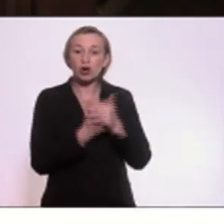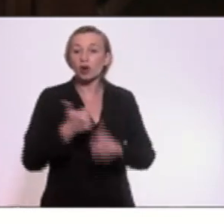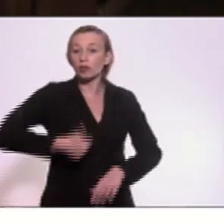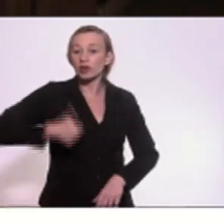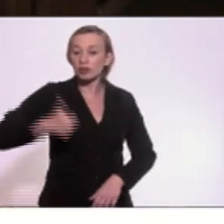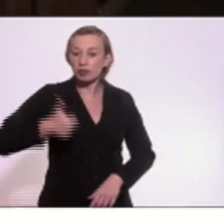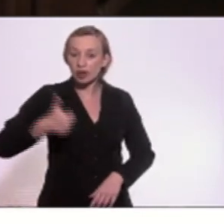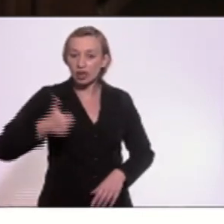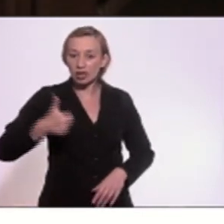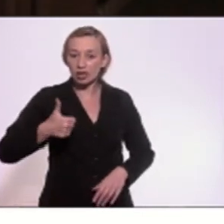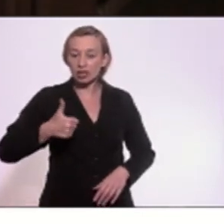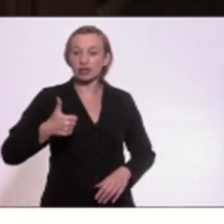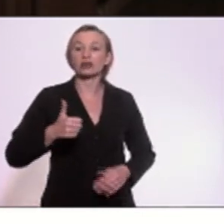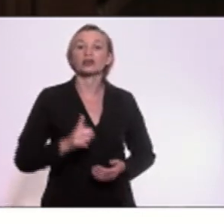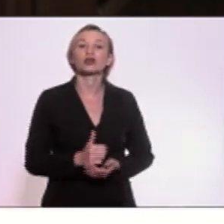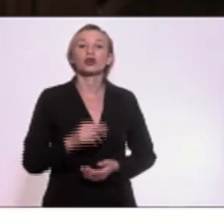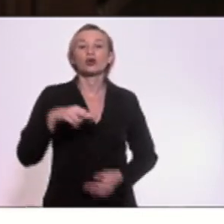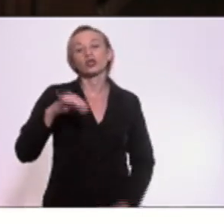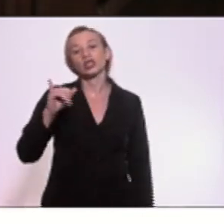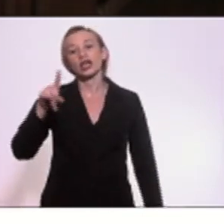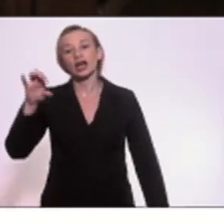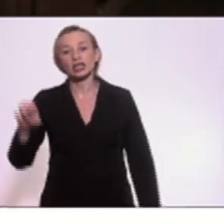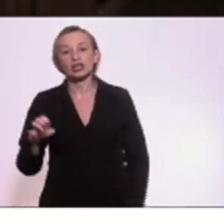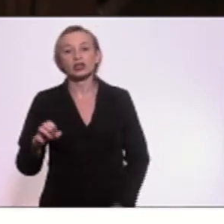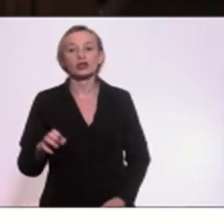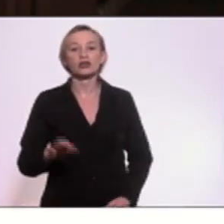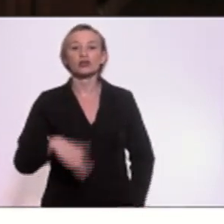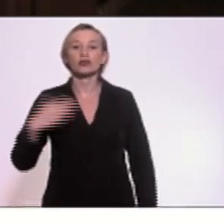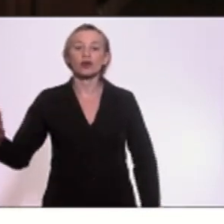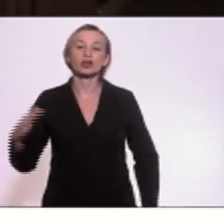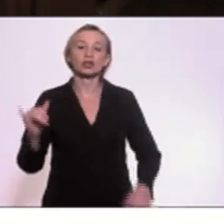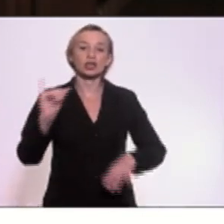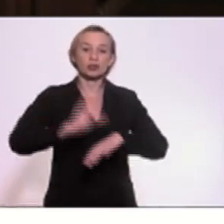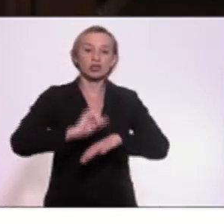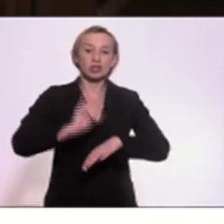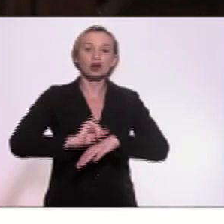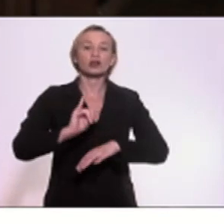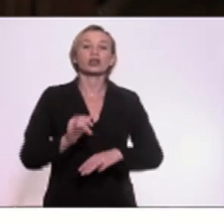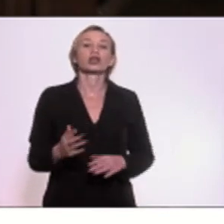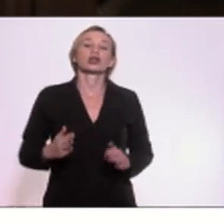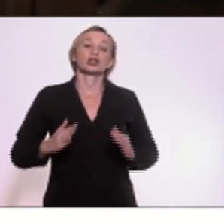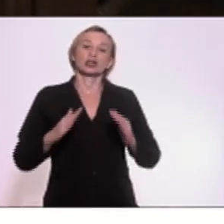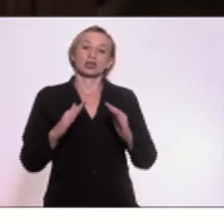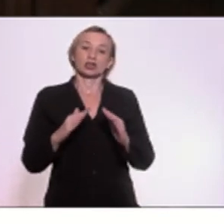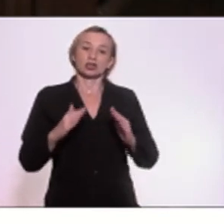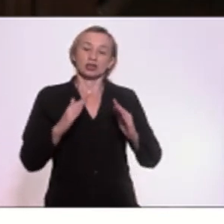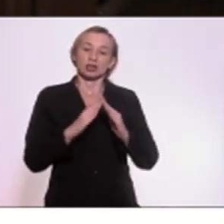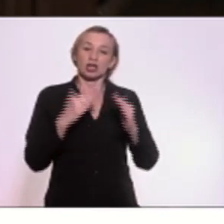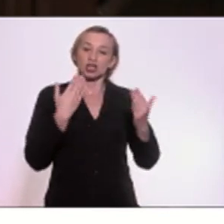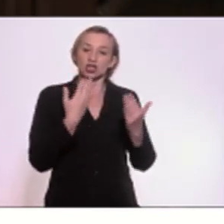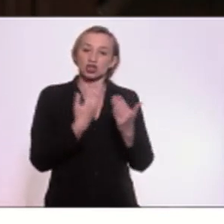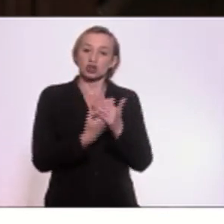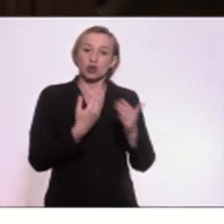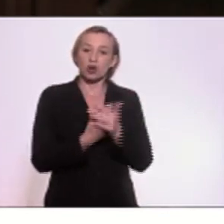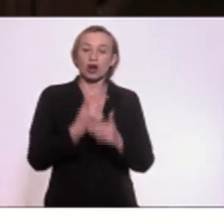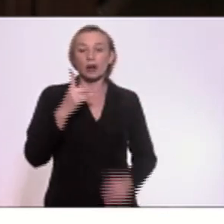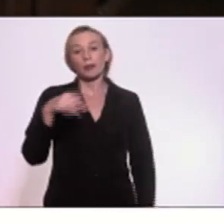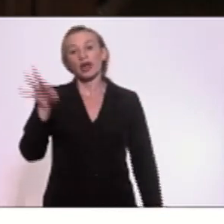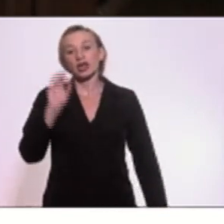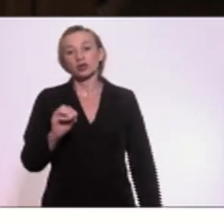unidade fora da capital do Colégio Pedro II. E lá ficou o Pedro II por muitos